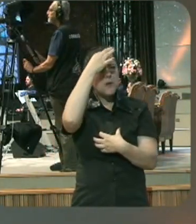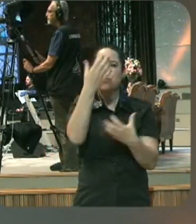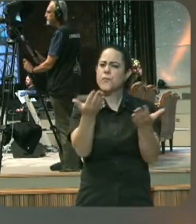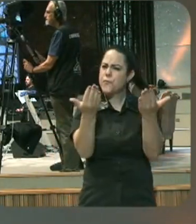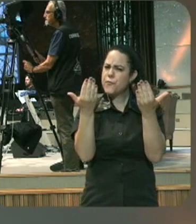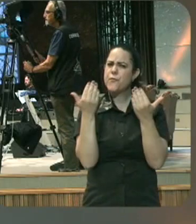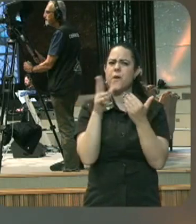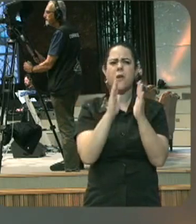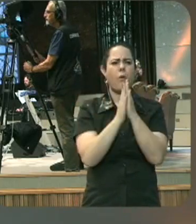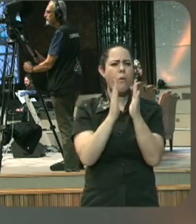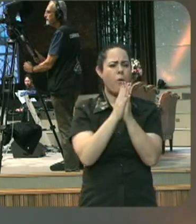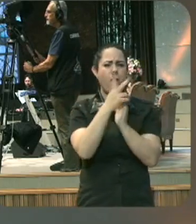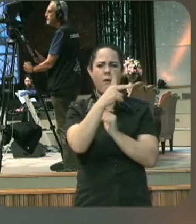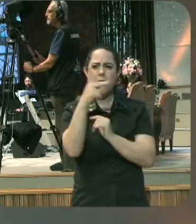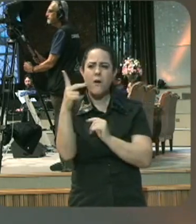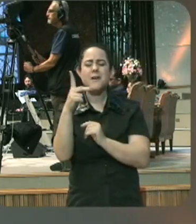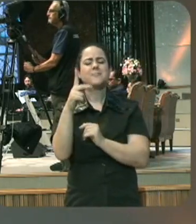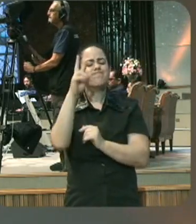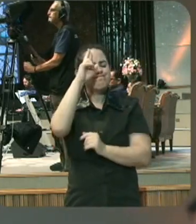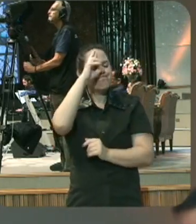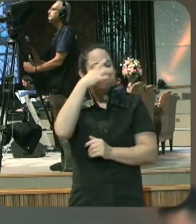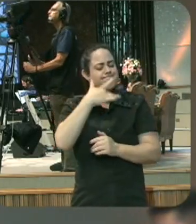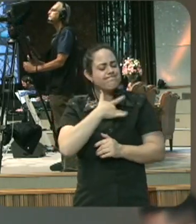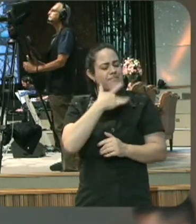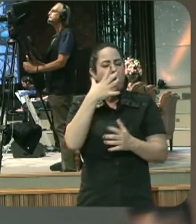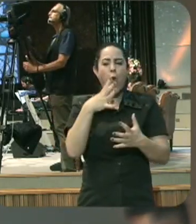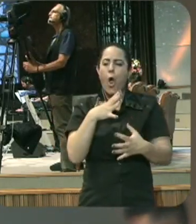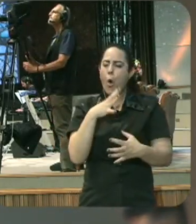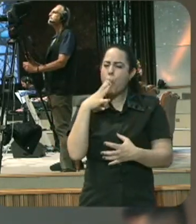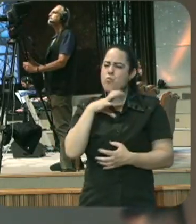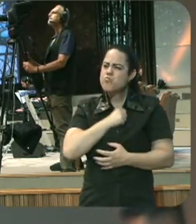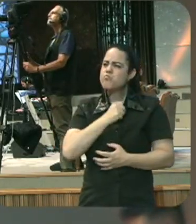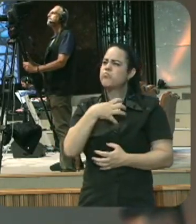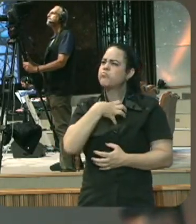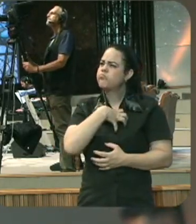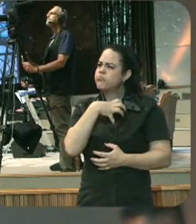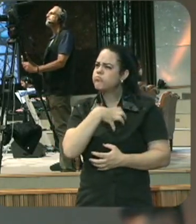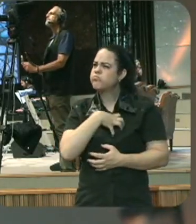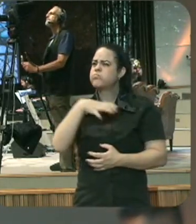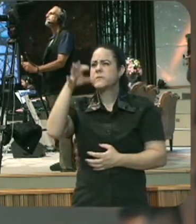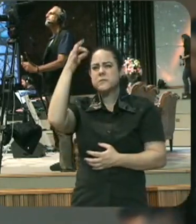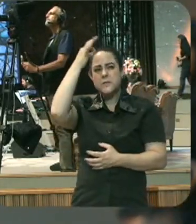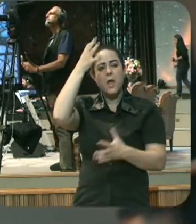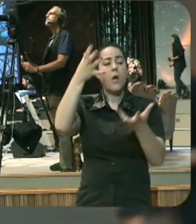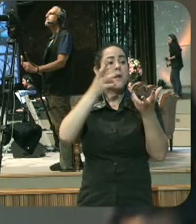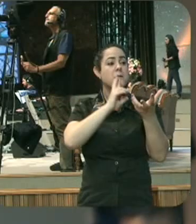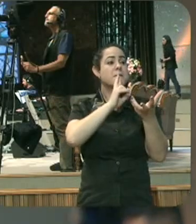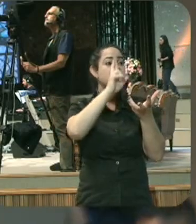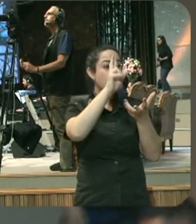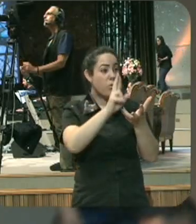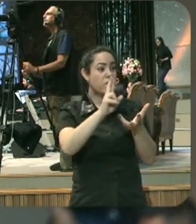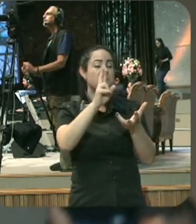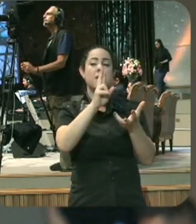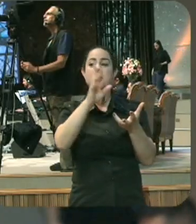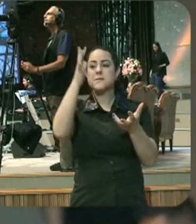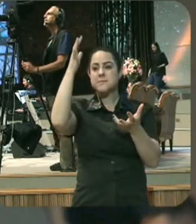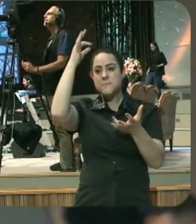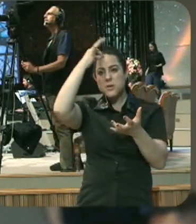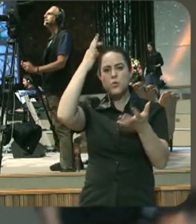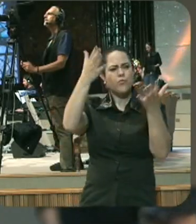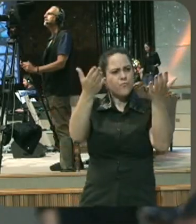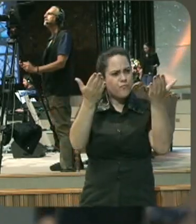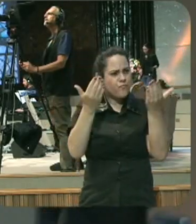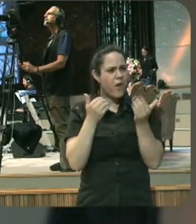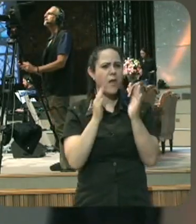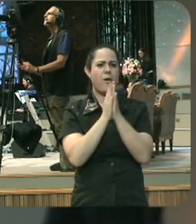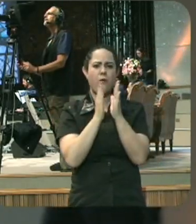orar com você. O Senhor tocou o meu coração, eu ouvi a voz do Espírito, eu quero responder à voz do Espírito. Vem aqui,